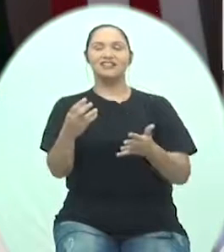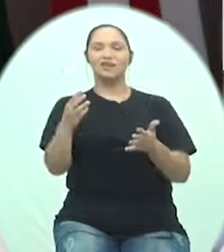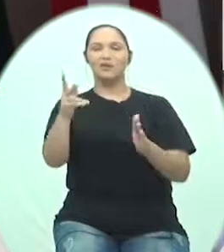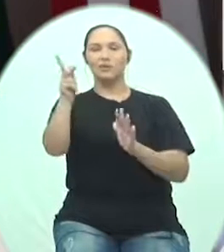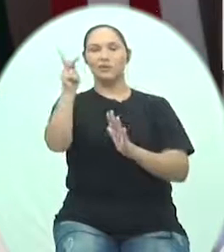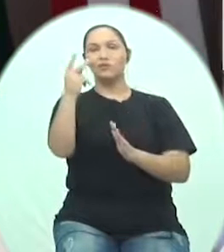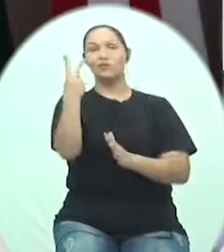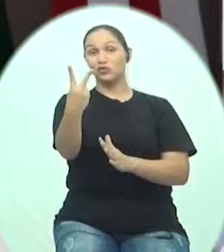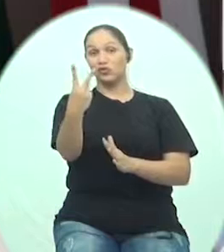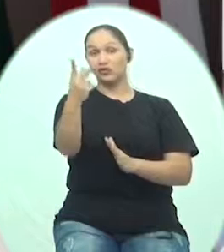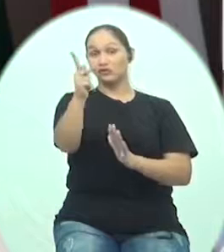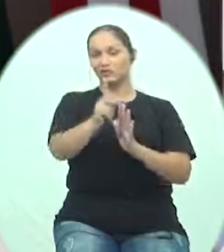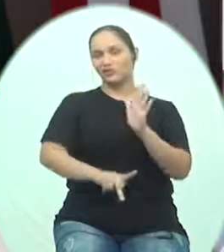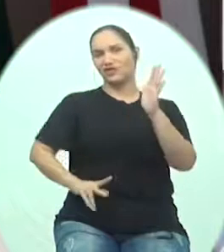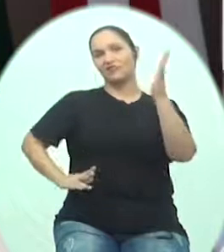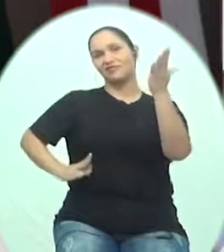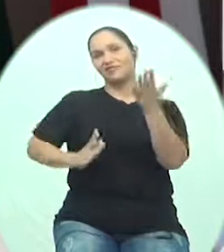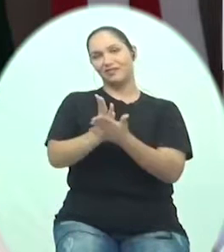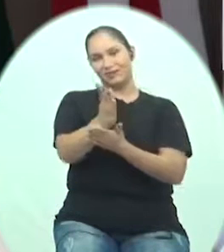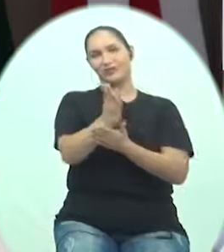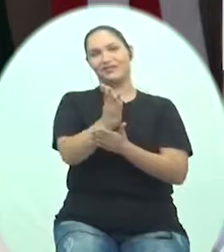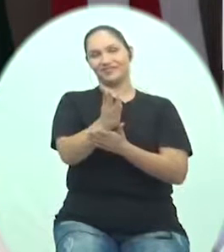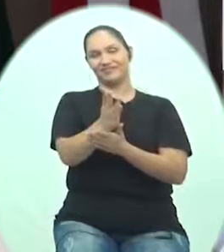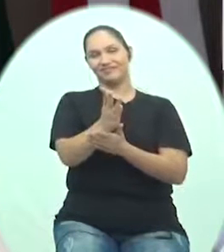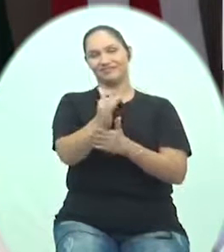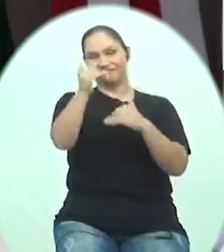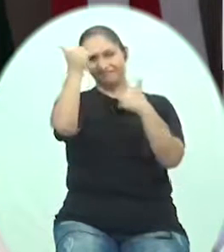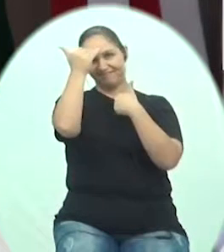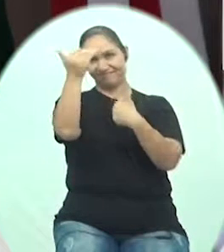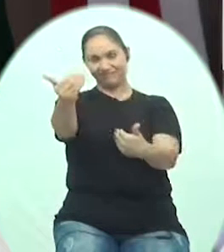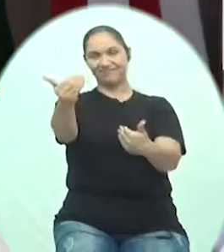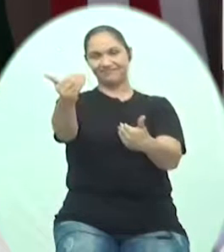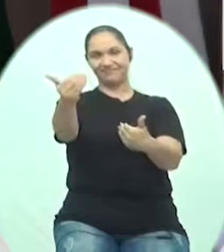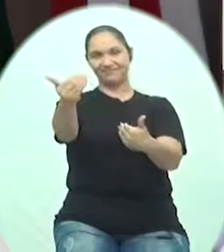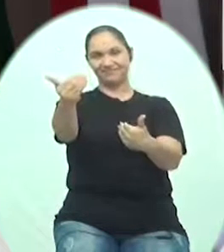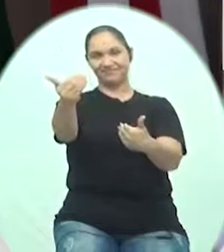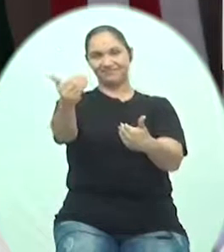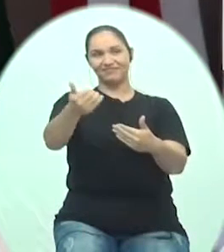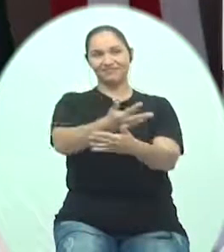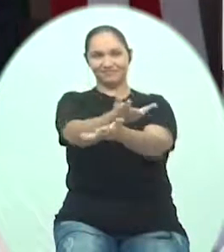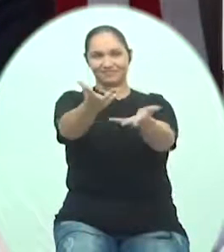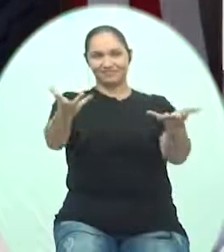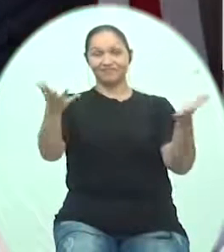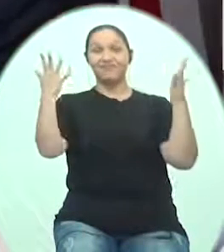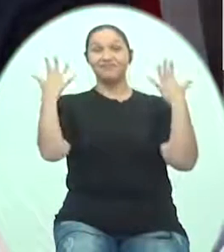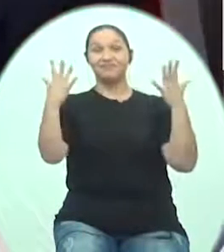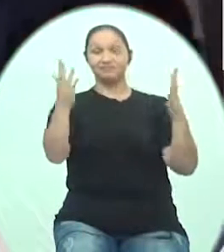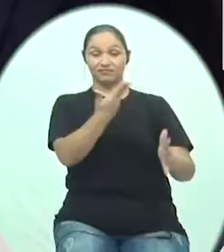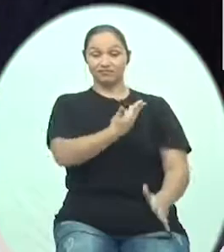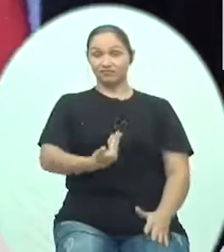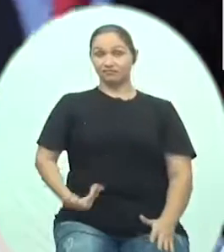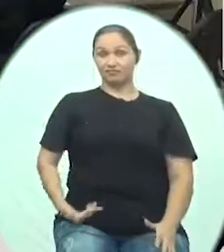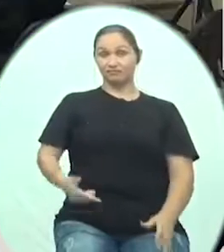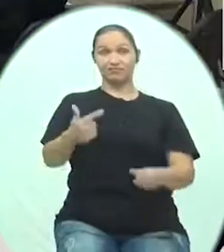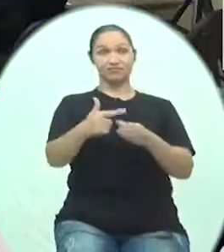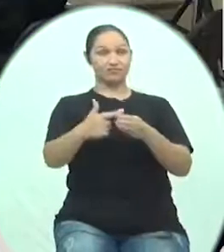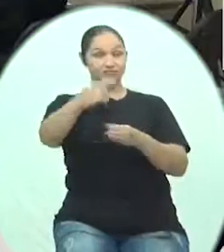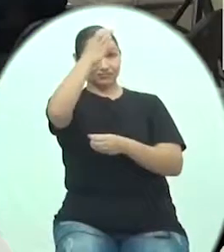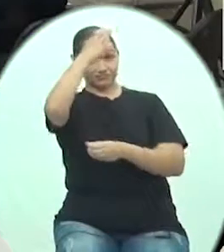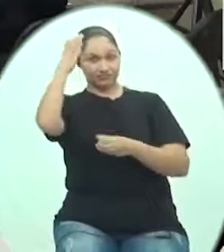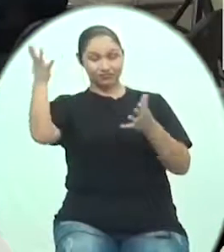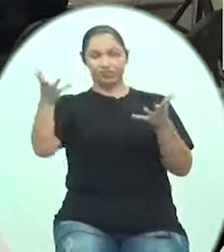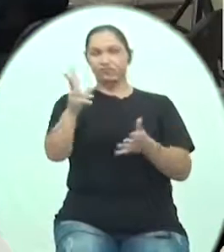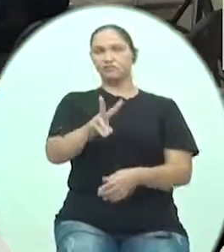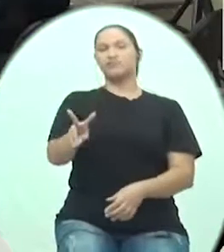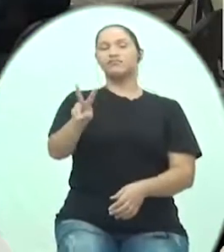projetos que vieram para essa casa do crisa Pré então Agradeço a todos e parabéns ao governo de Cris com a palavra